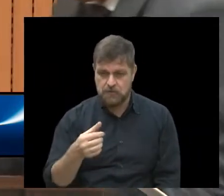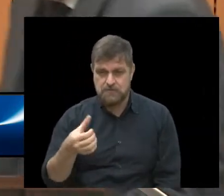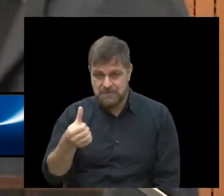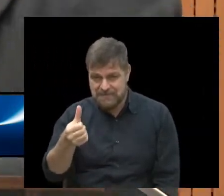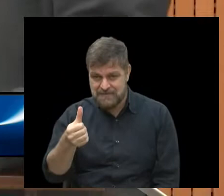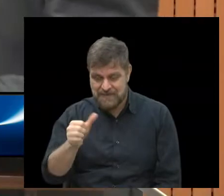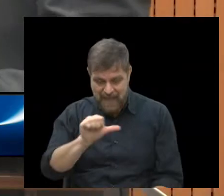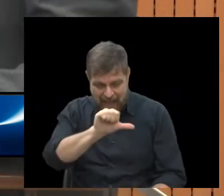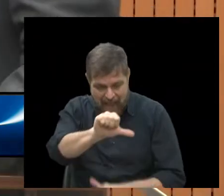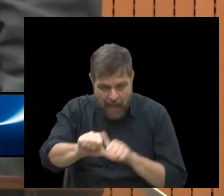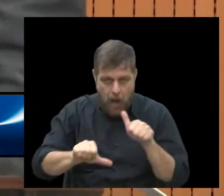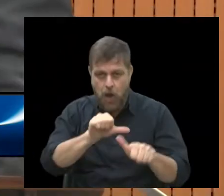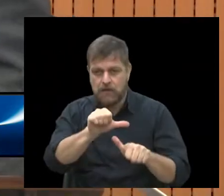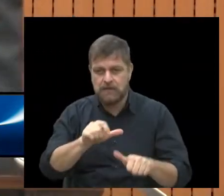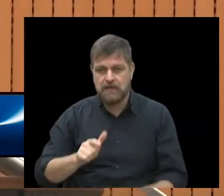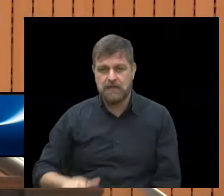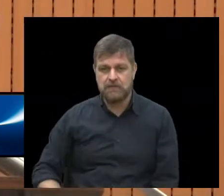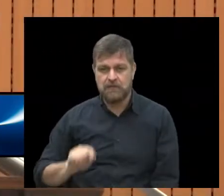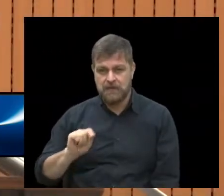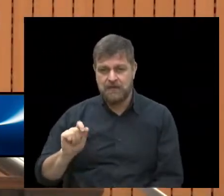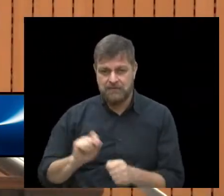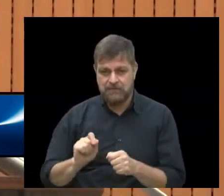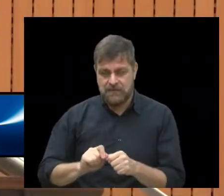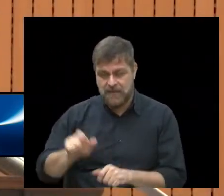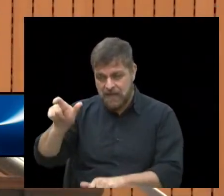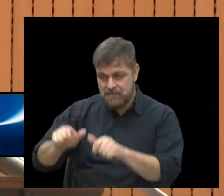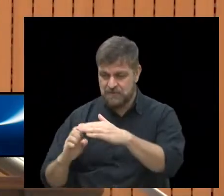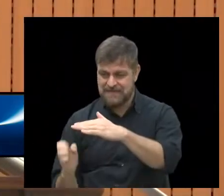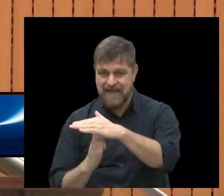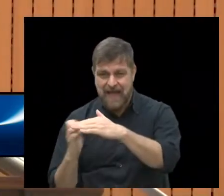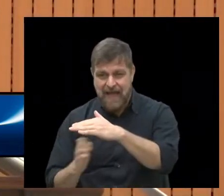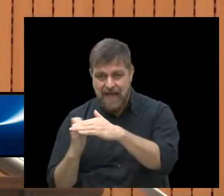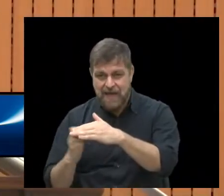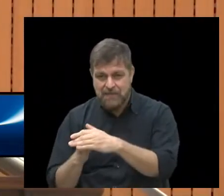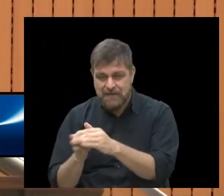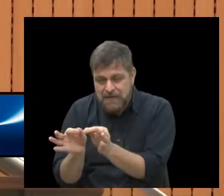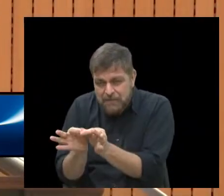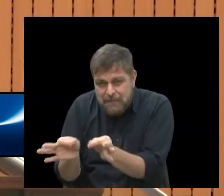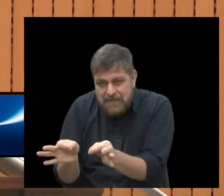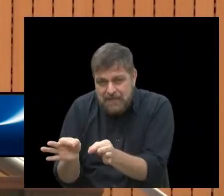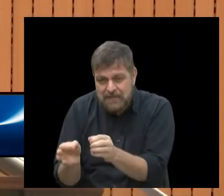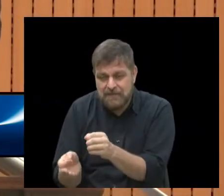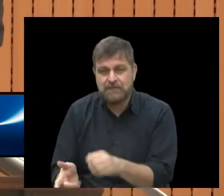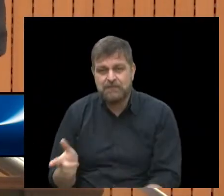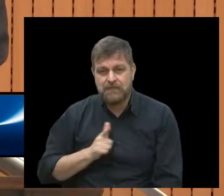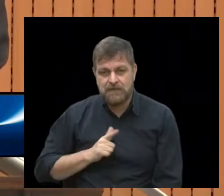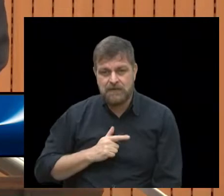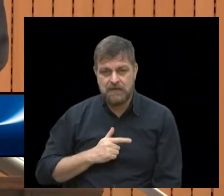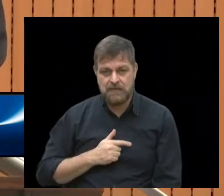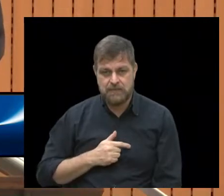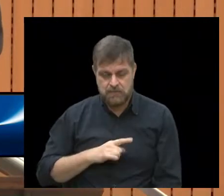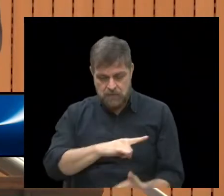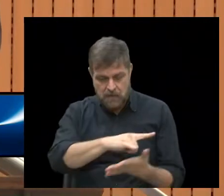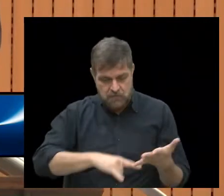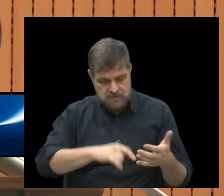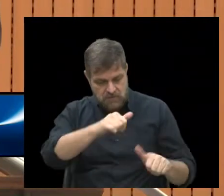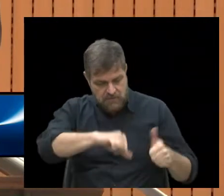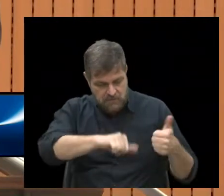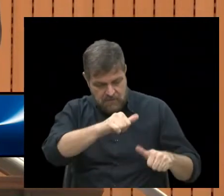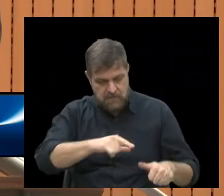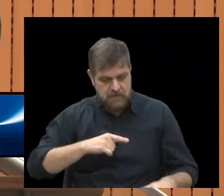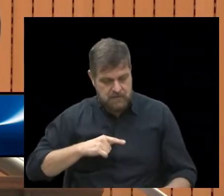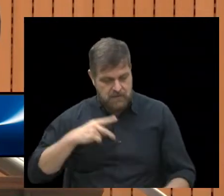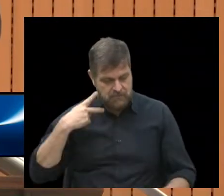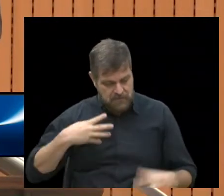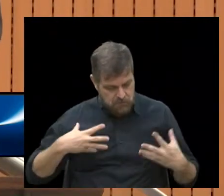2006. É um privilégio concedido às micros e pequenas empresas. Essa moção foi avaliada pela Comissão de Legalidade e